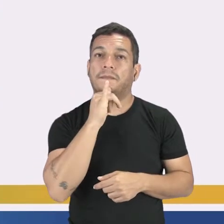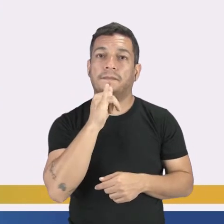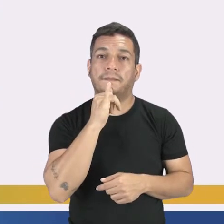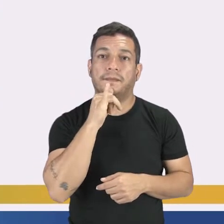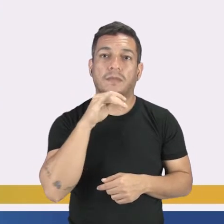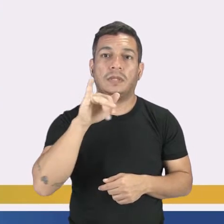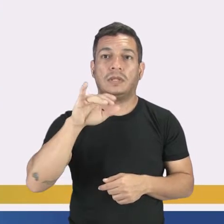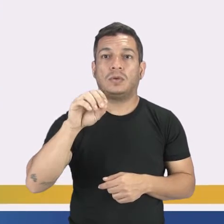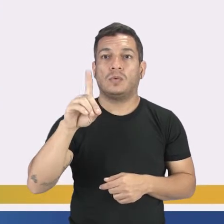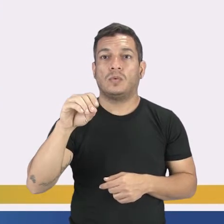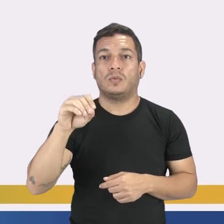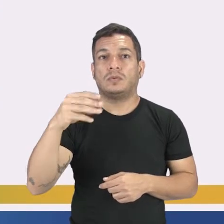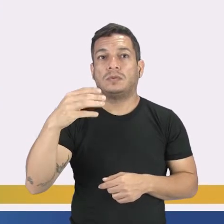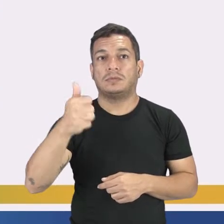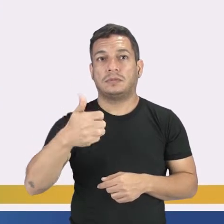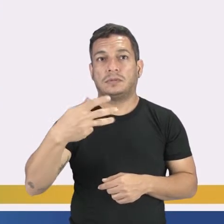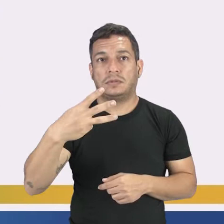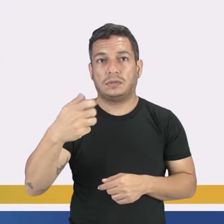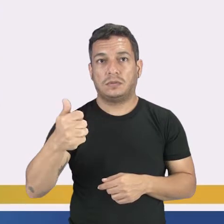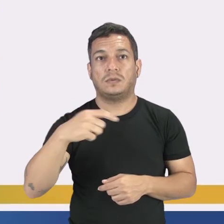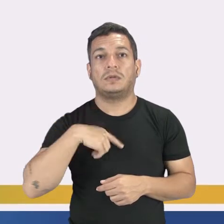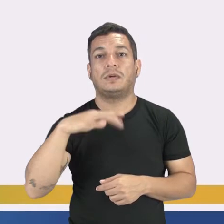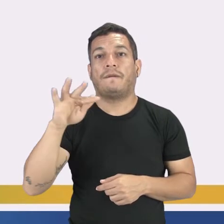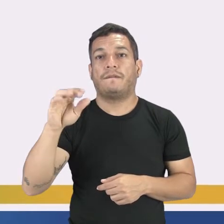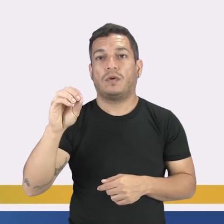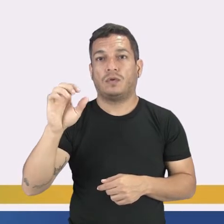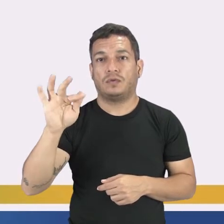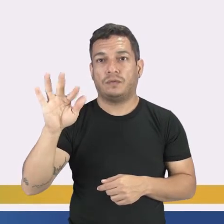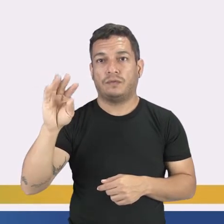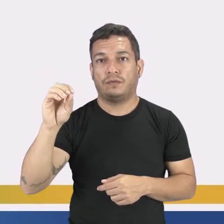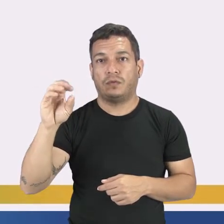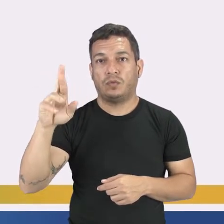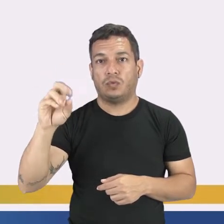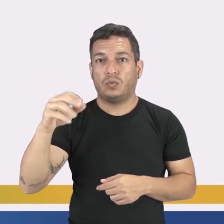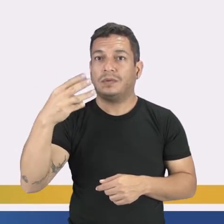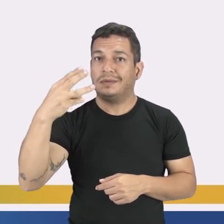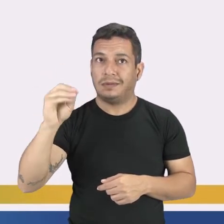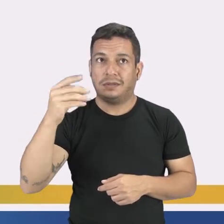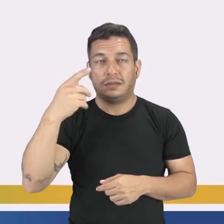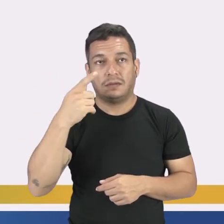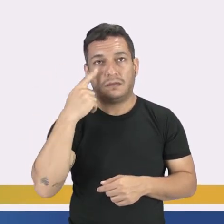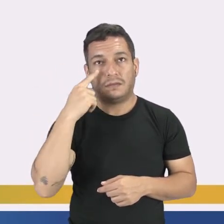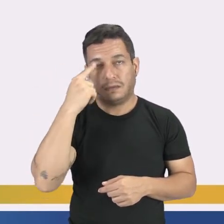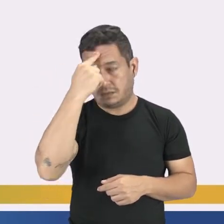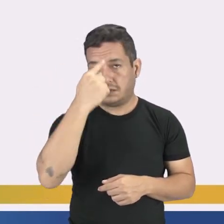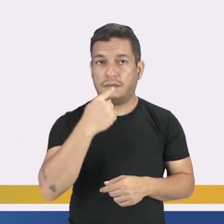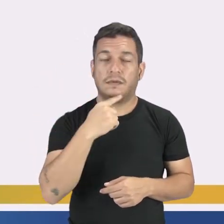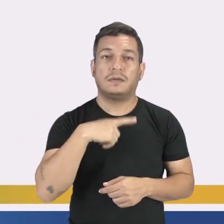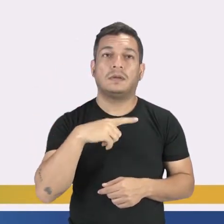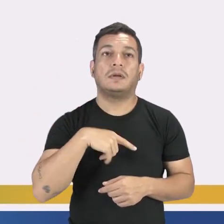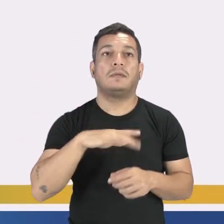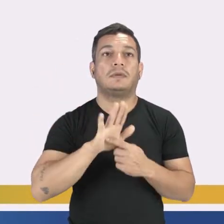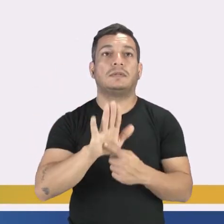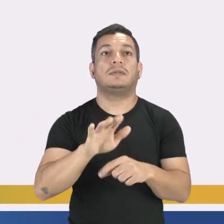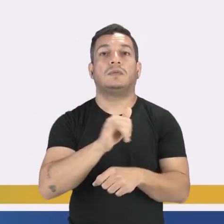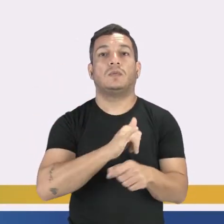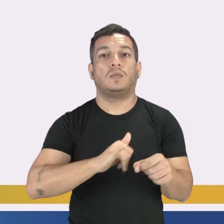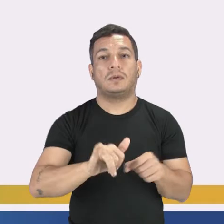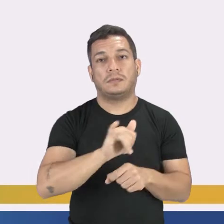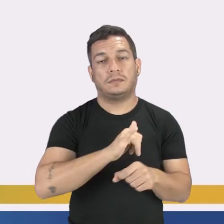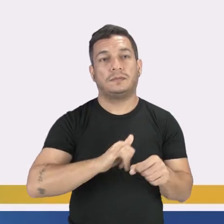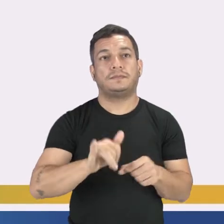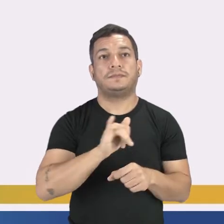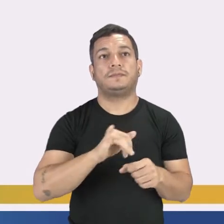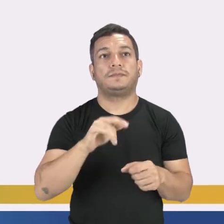exemplo o iodo 131 e o fósforo 30. Então, inicialmente ali temos apresentado o átomo com as suas